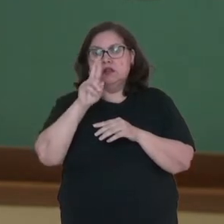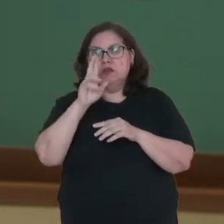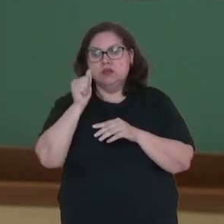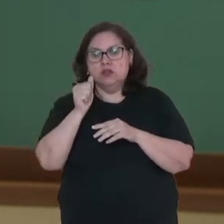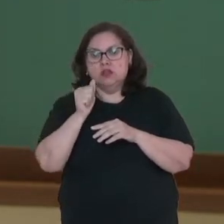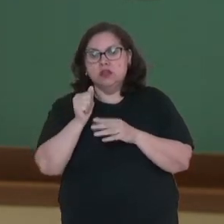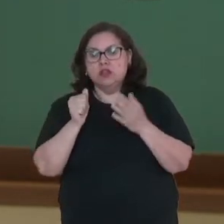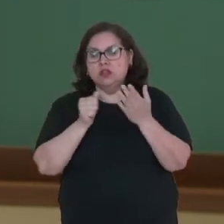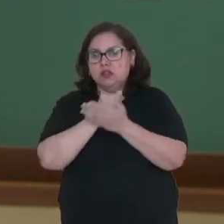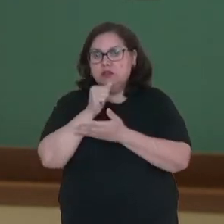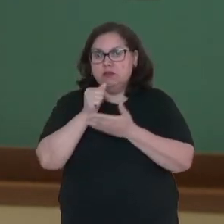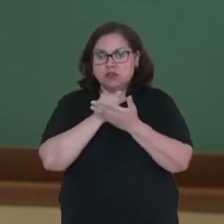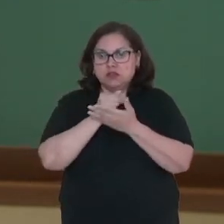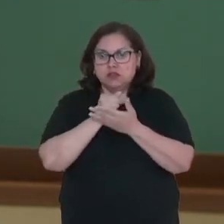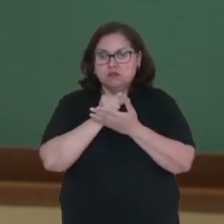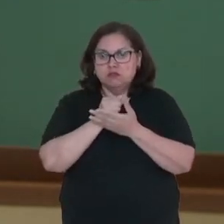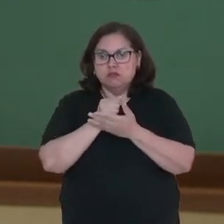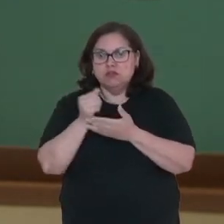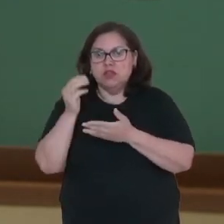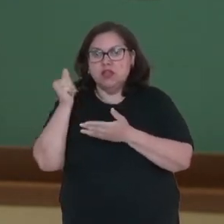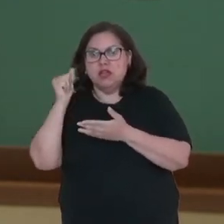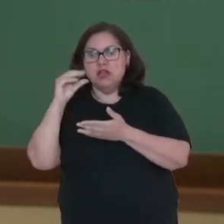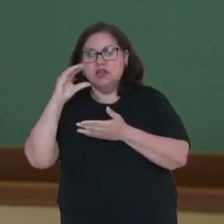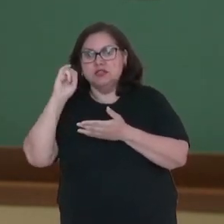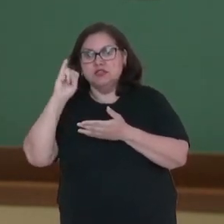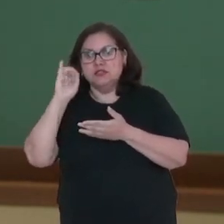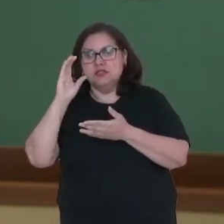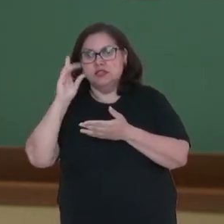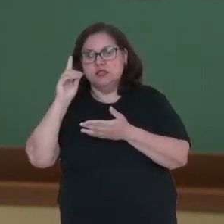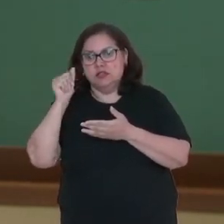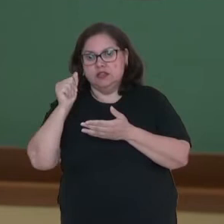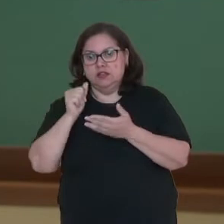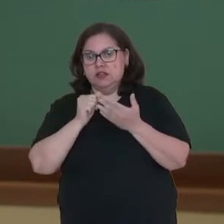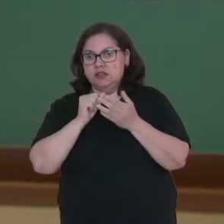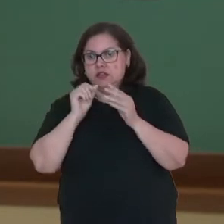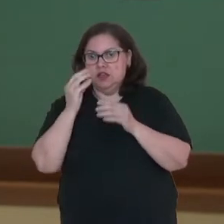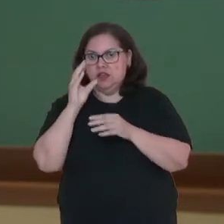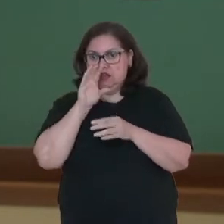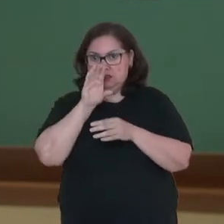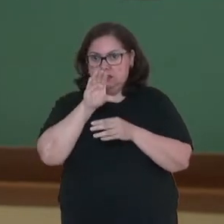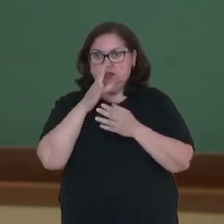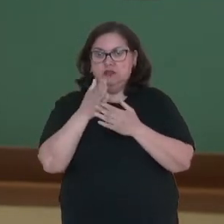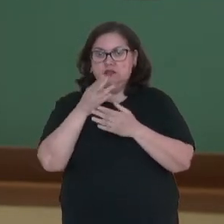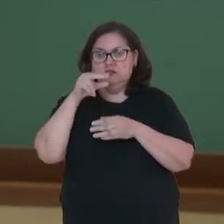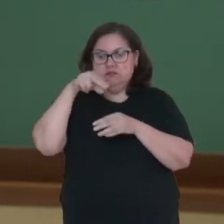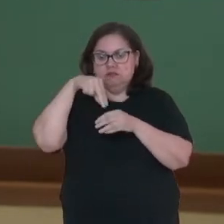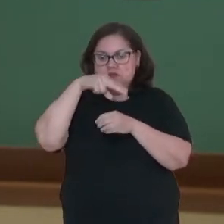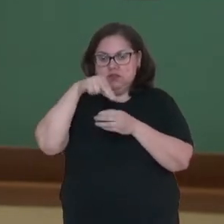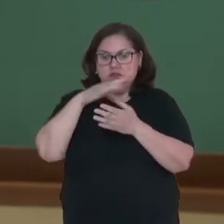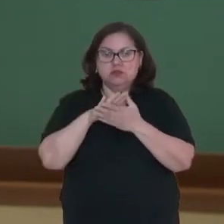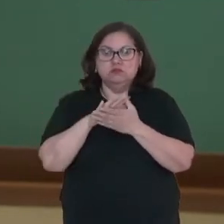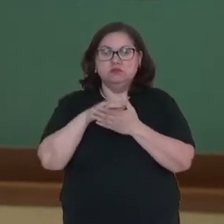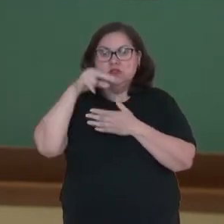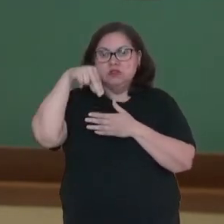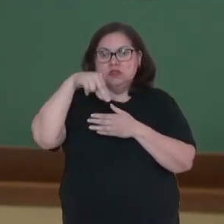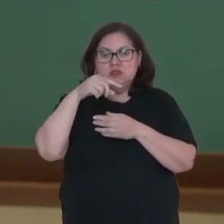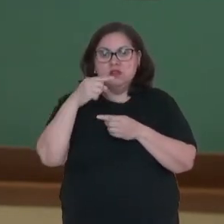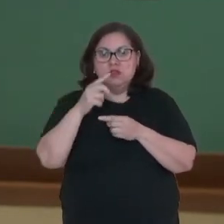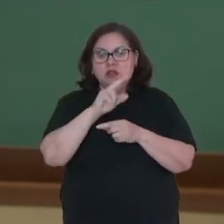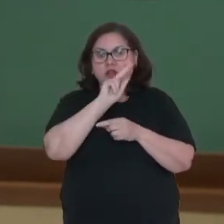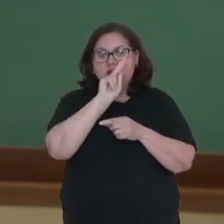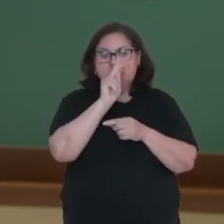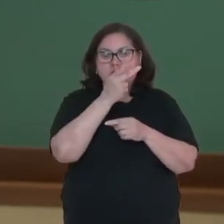nem básica e nem ácida, ela é neutra, tá? Porque as concentrações de íons H+ e íons